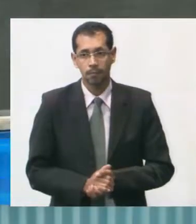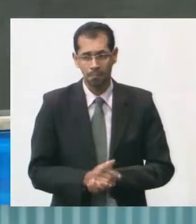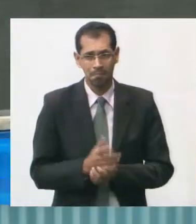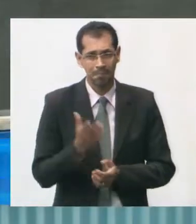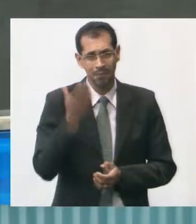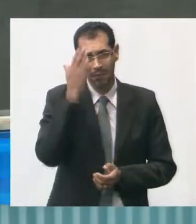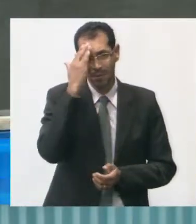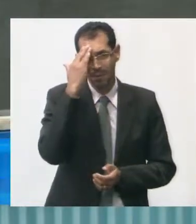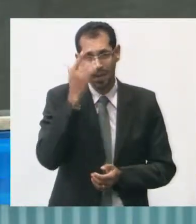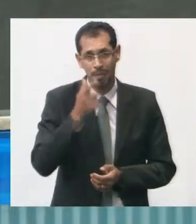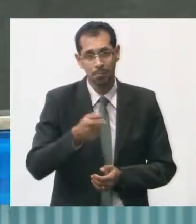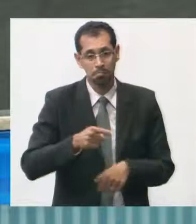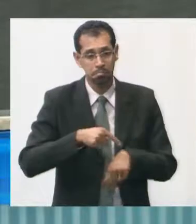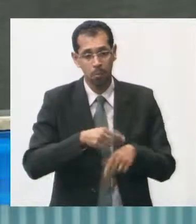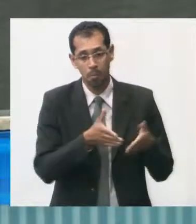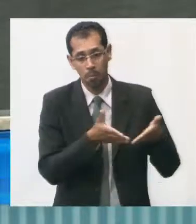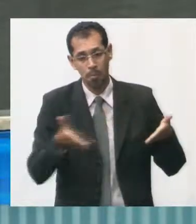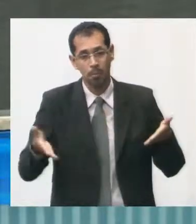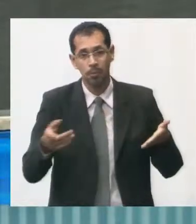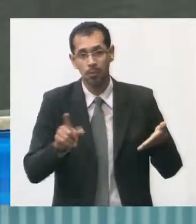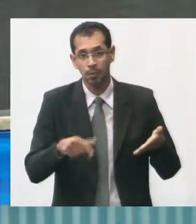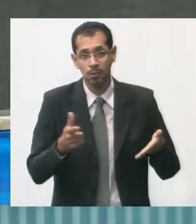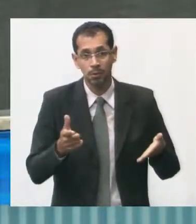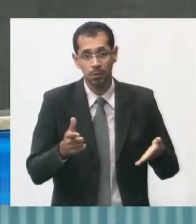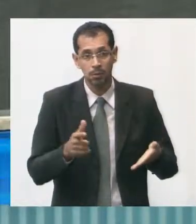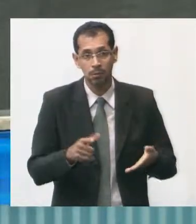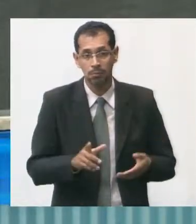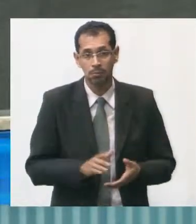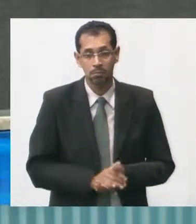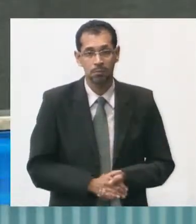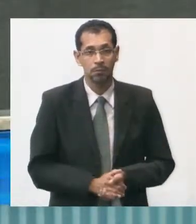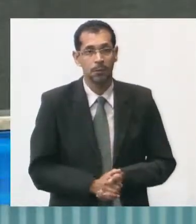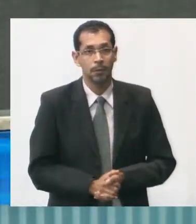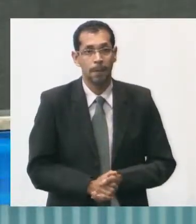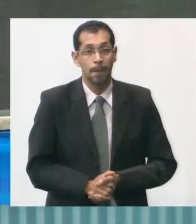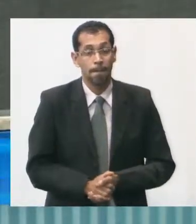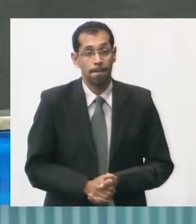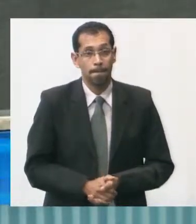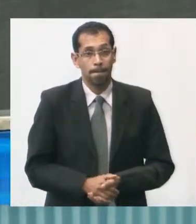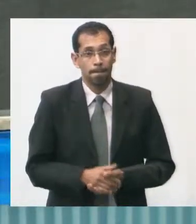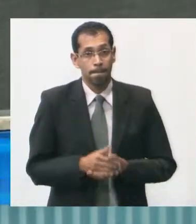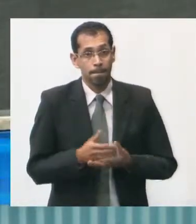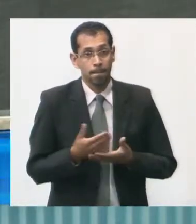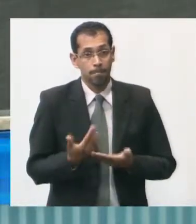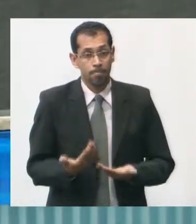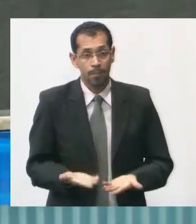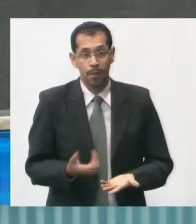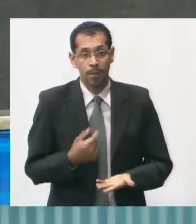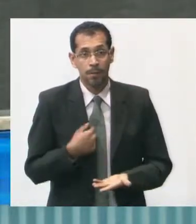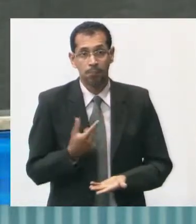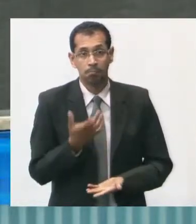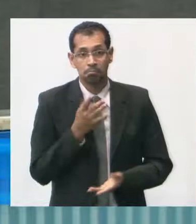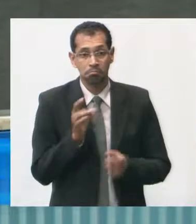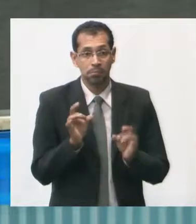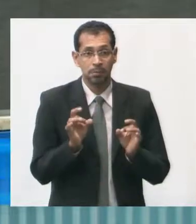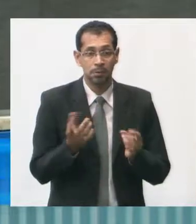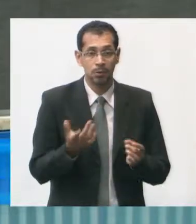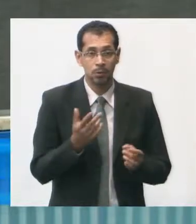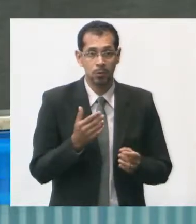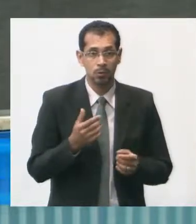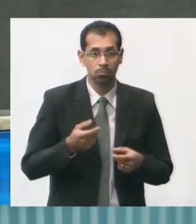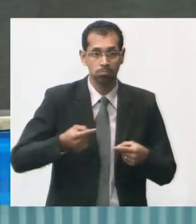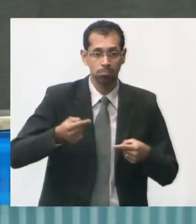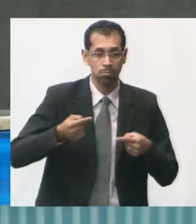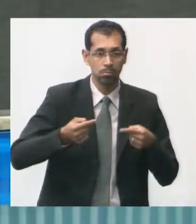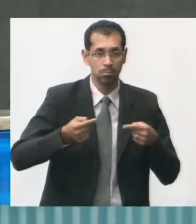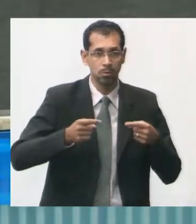assim, não cheguei a entrar nesse detalhe, né? Até porque eu fui direto no a